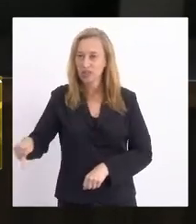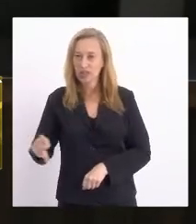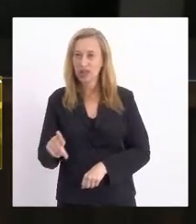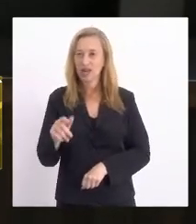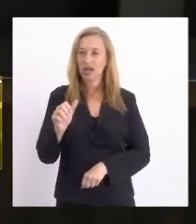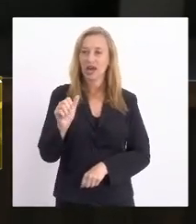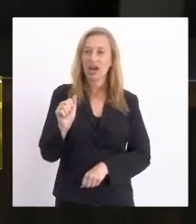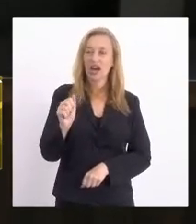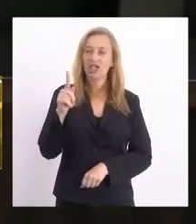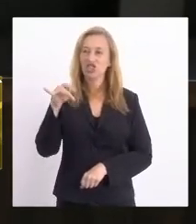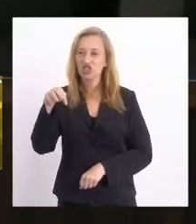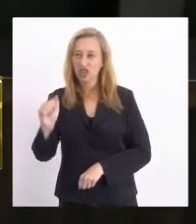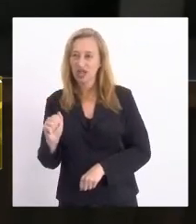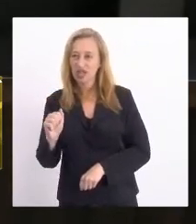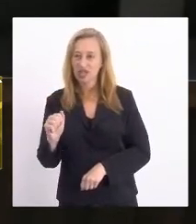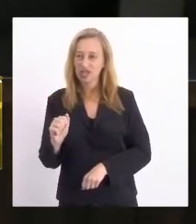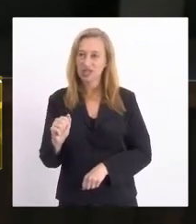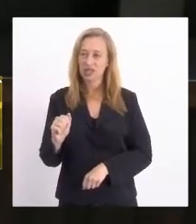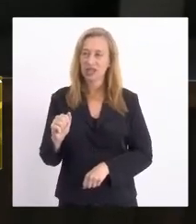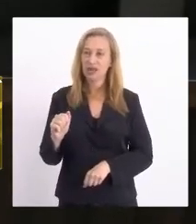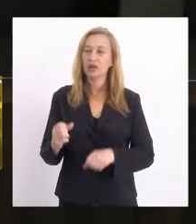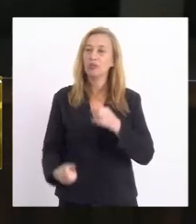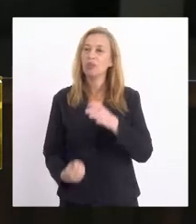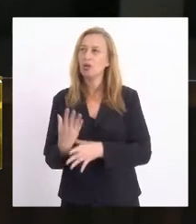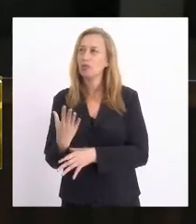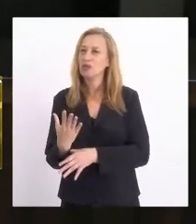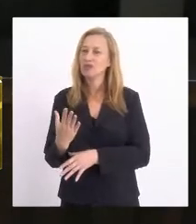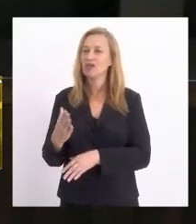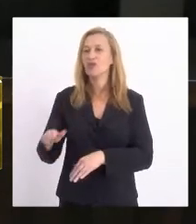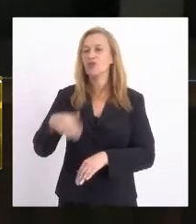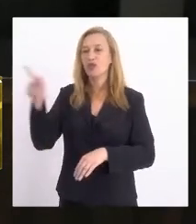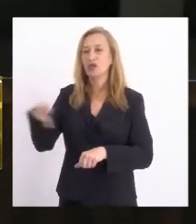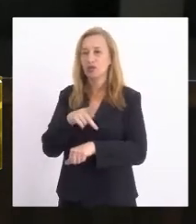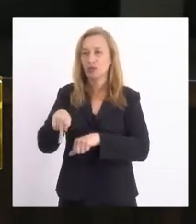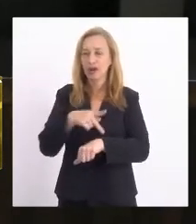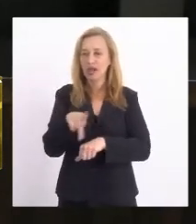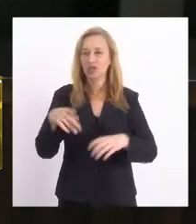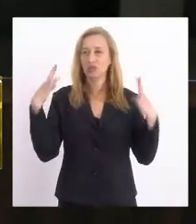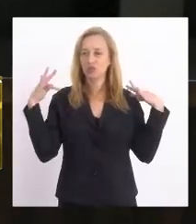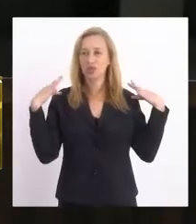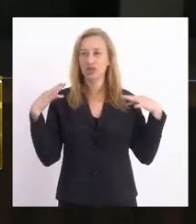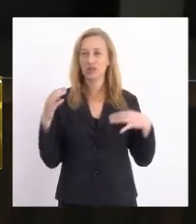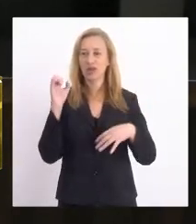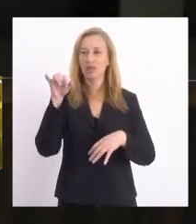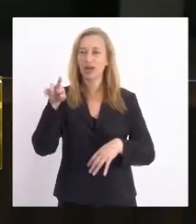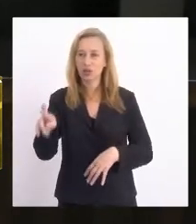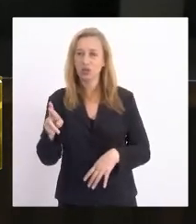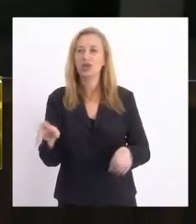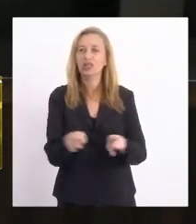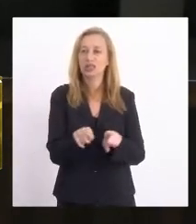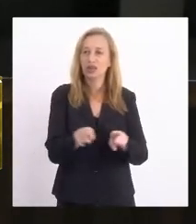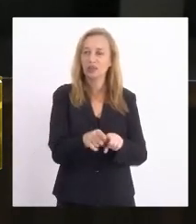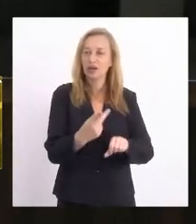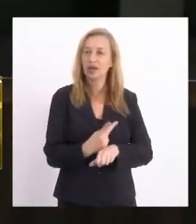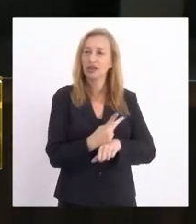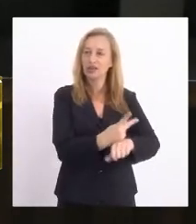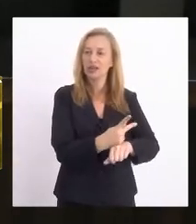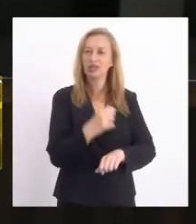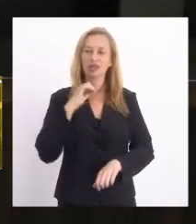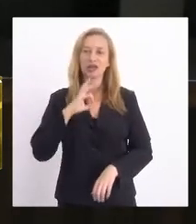Brasileira de promoção internacional do Turismo embratur e também a conceder a medalha Tiradentes